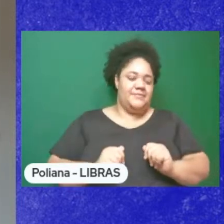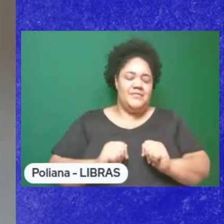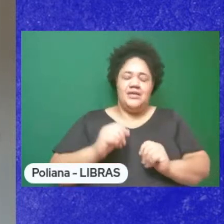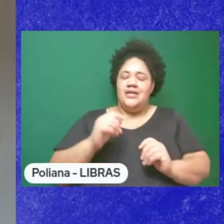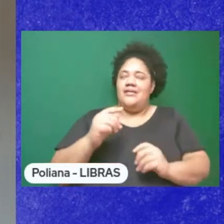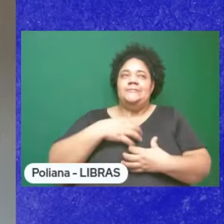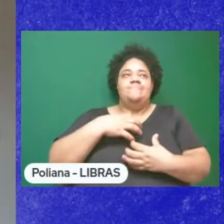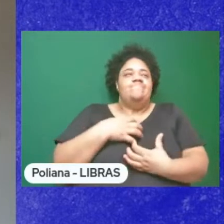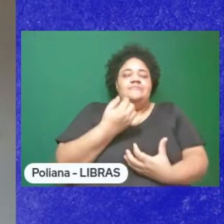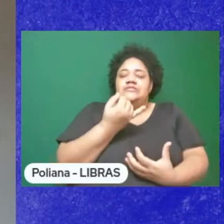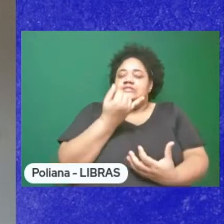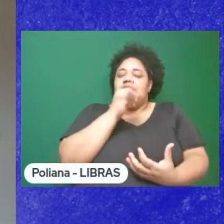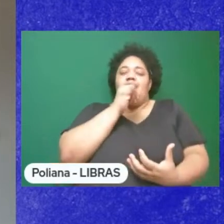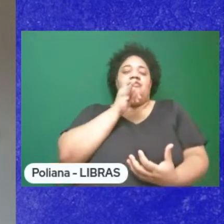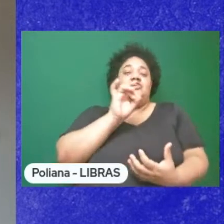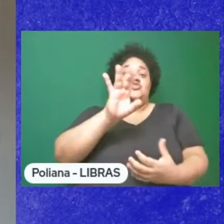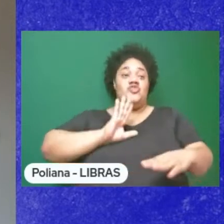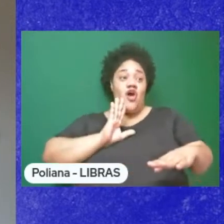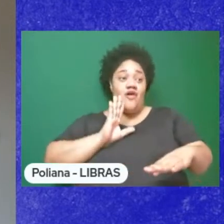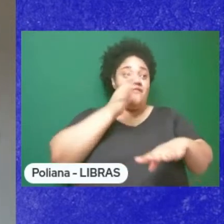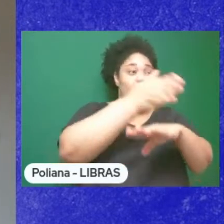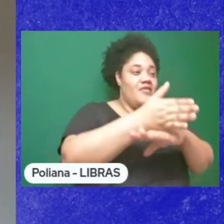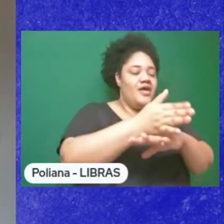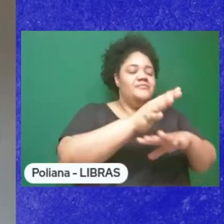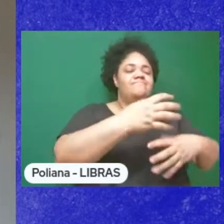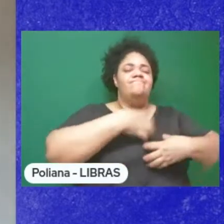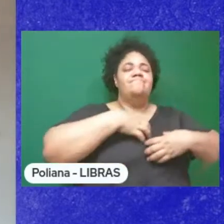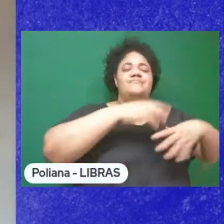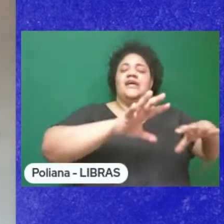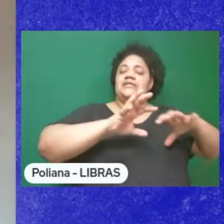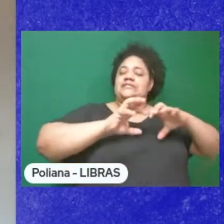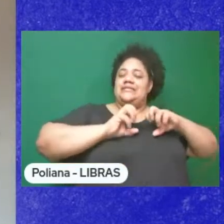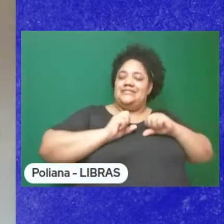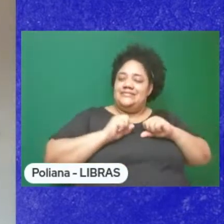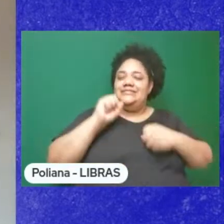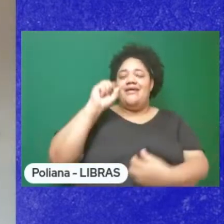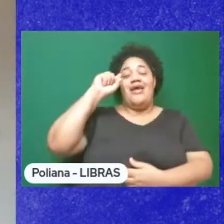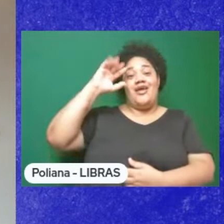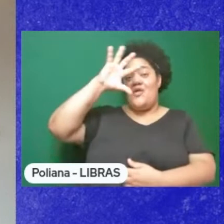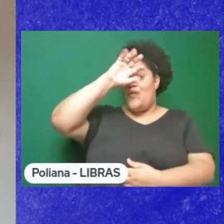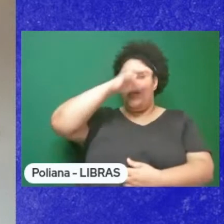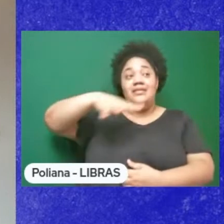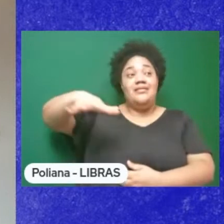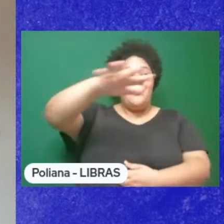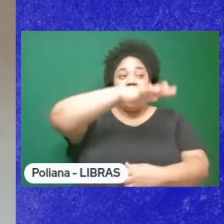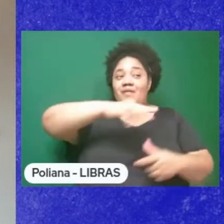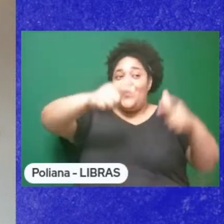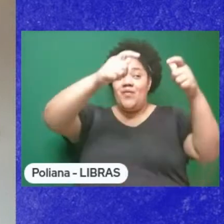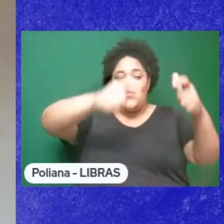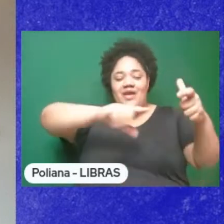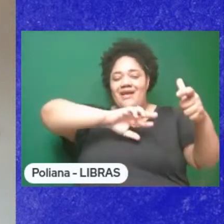que só quem vai lá que consegue absorver e sentir e entender a dimensão daquele lugar. E era